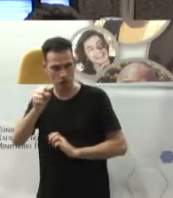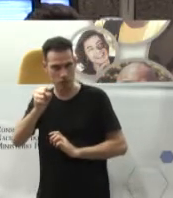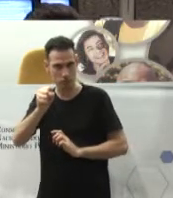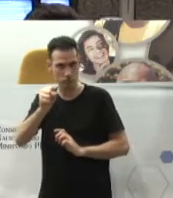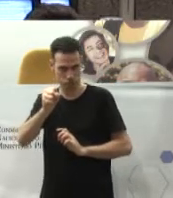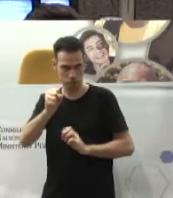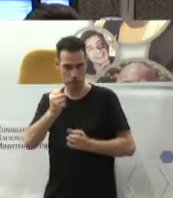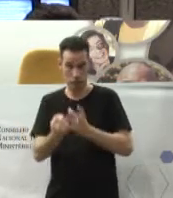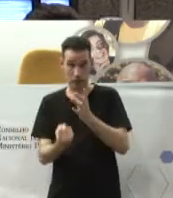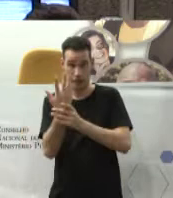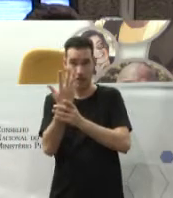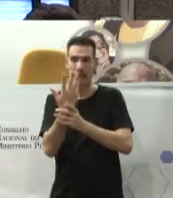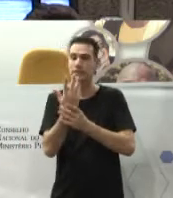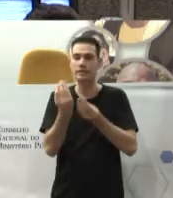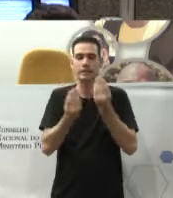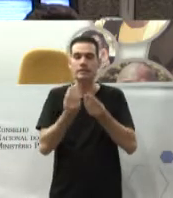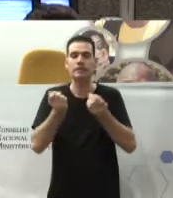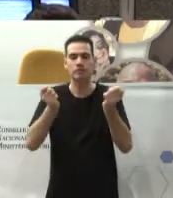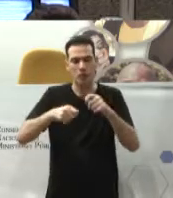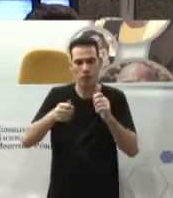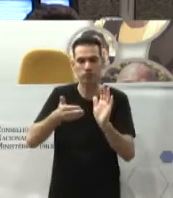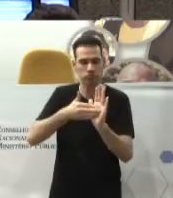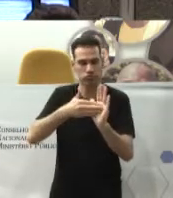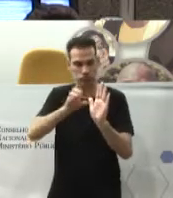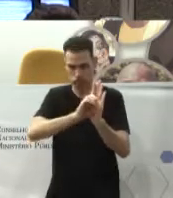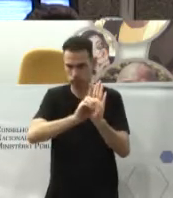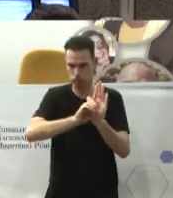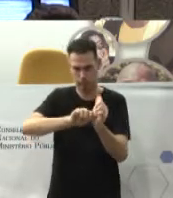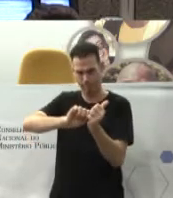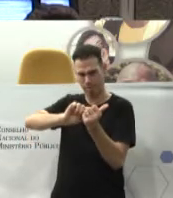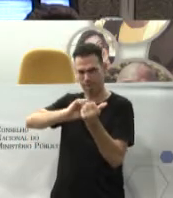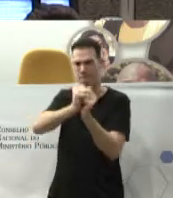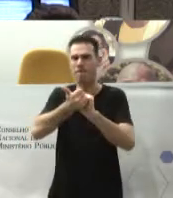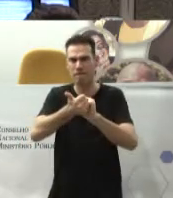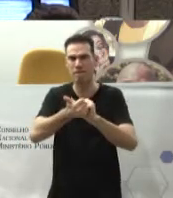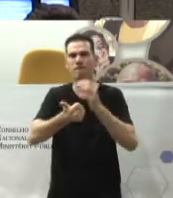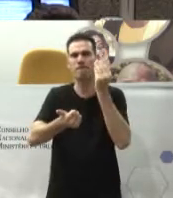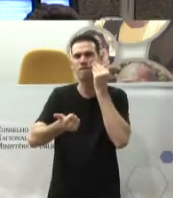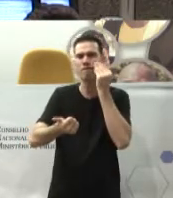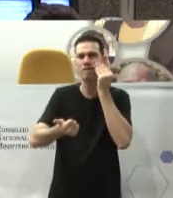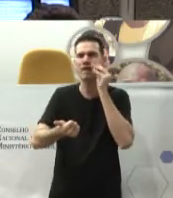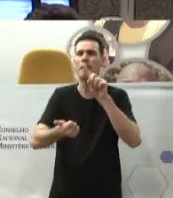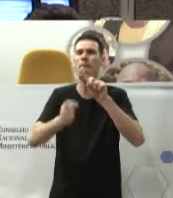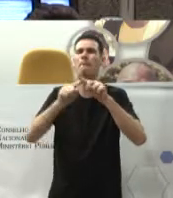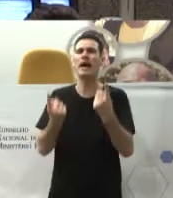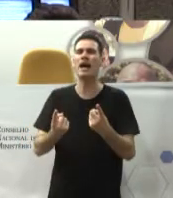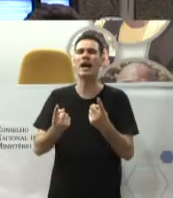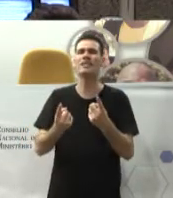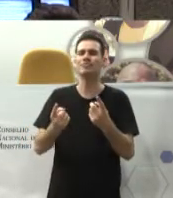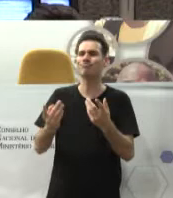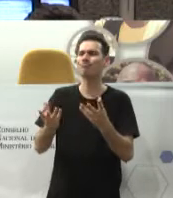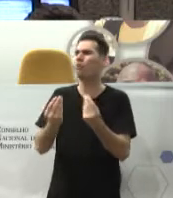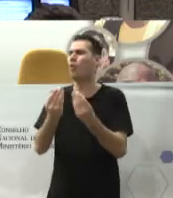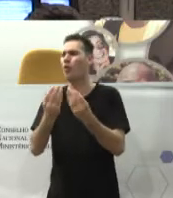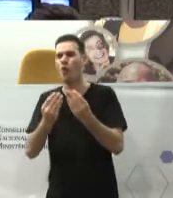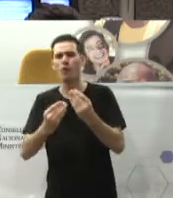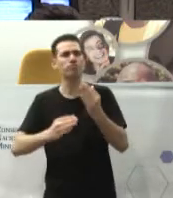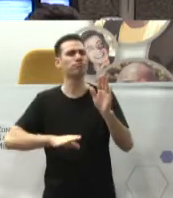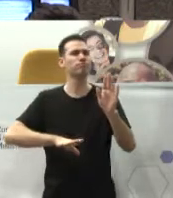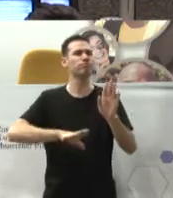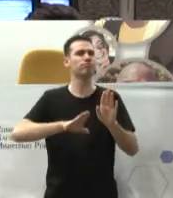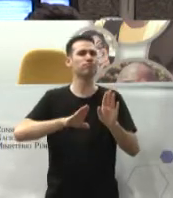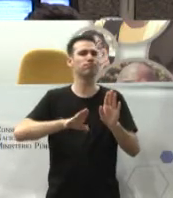ou menos aquilo que foi talvez pensado pelo legislador em 88, porém, várias práticas já vinham